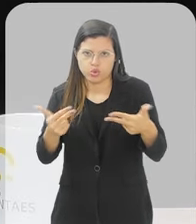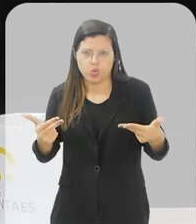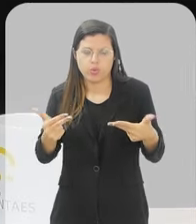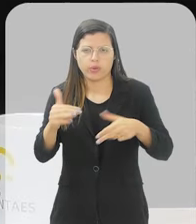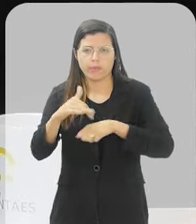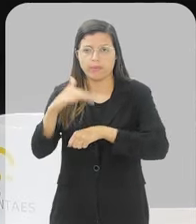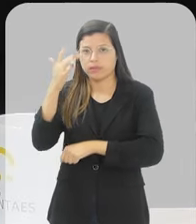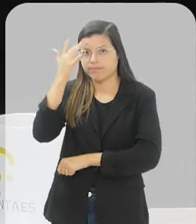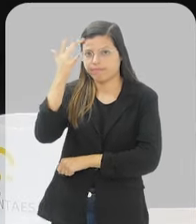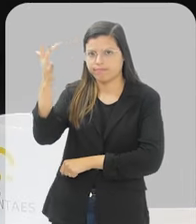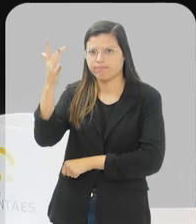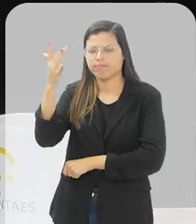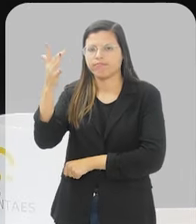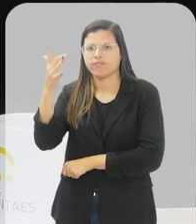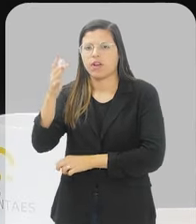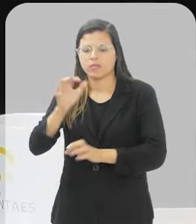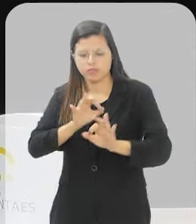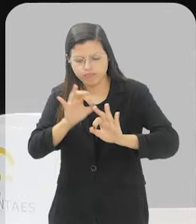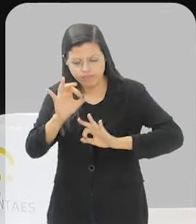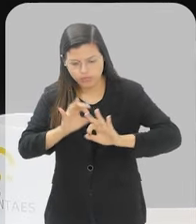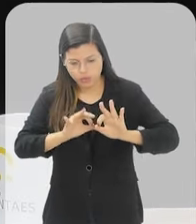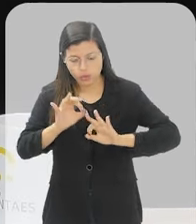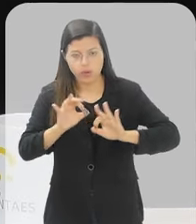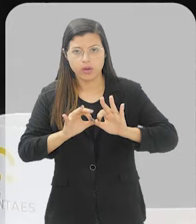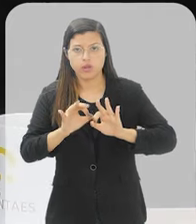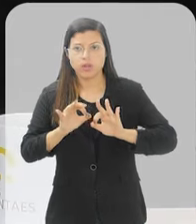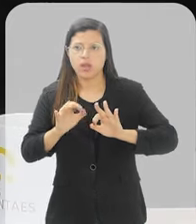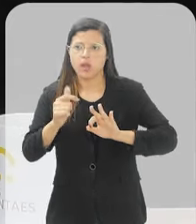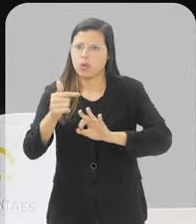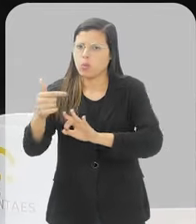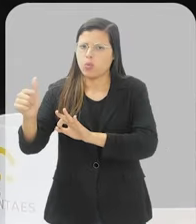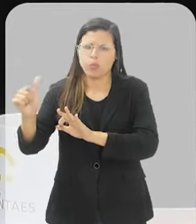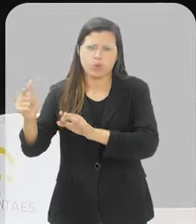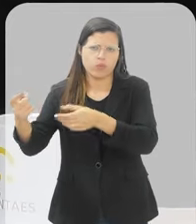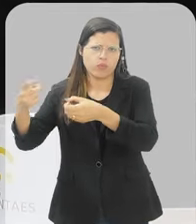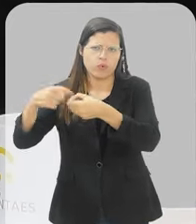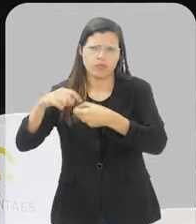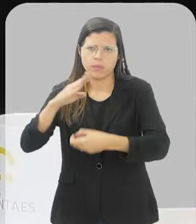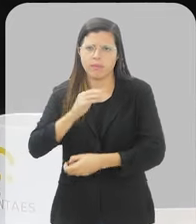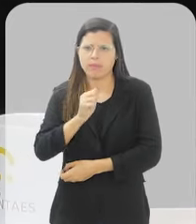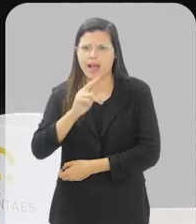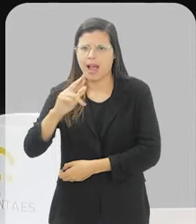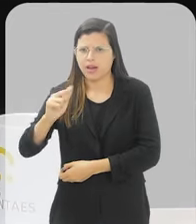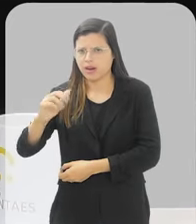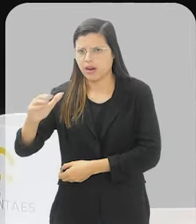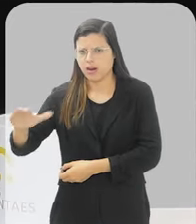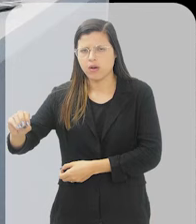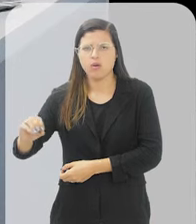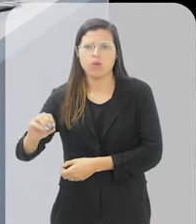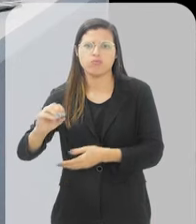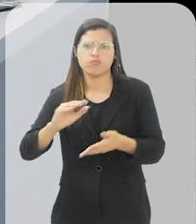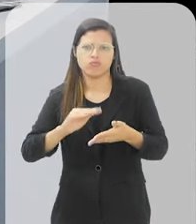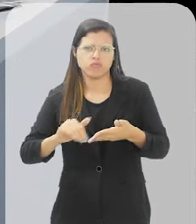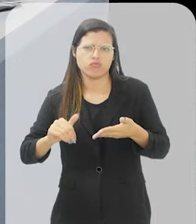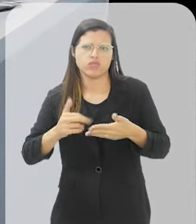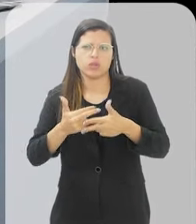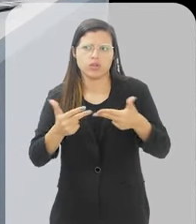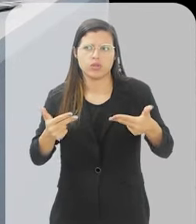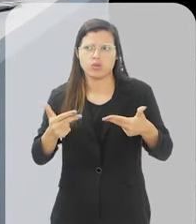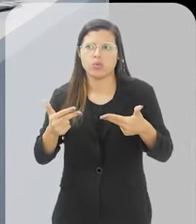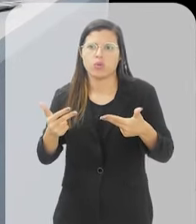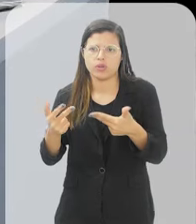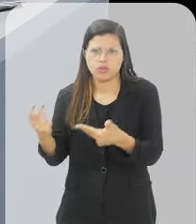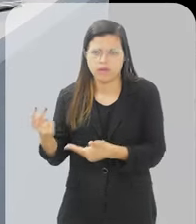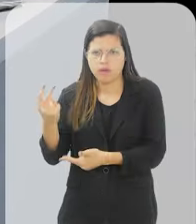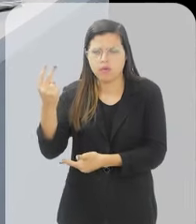fácil, e o restante você deixa voltar para o barracão e você retira no barracão. Você tira o que é de valor. Sim. E deixa o que pode